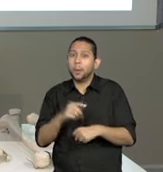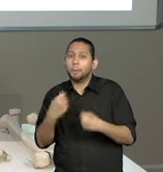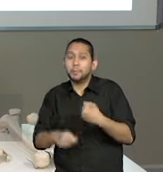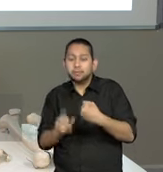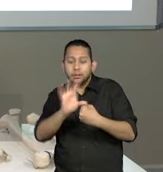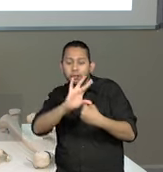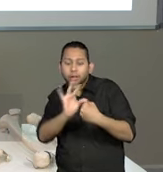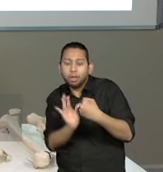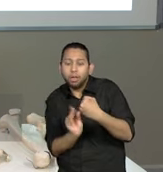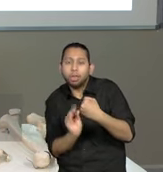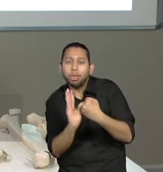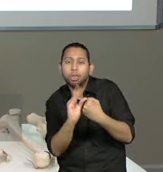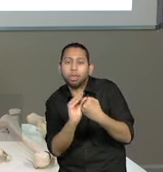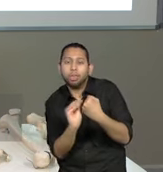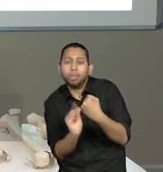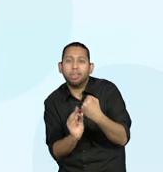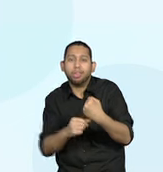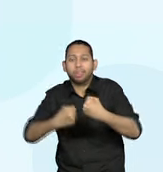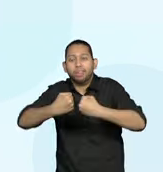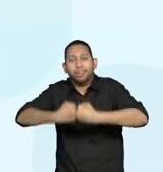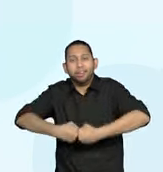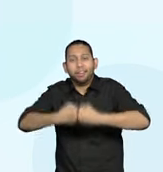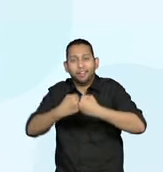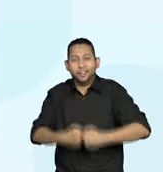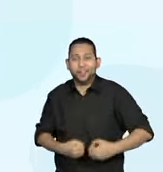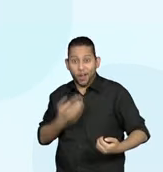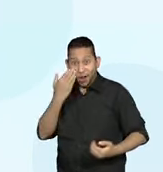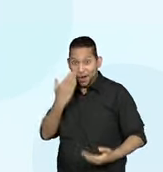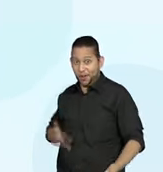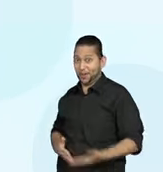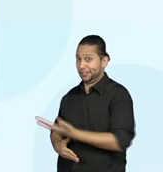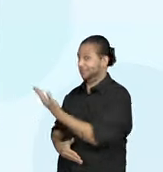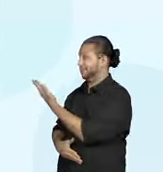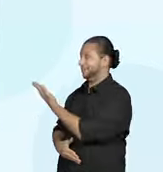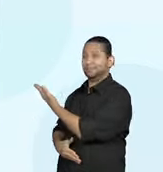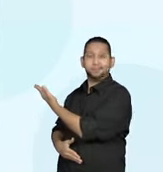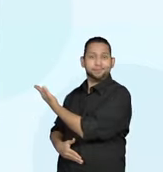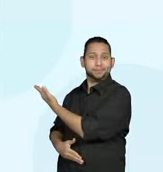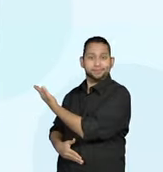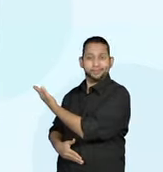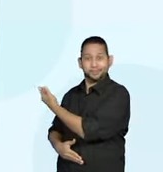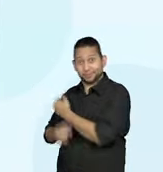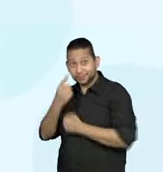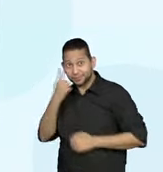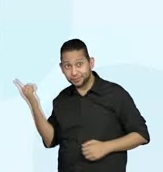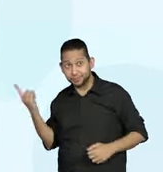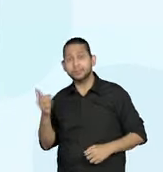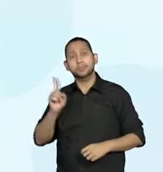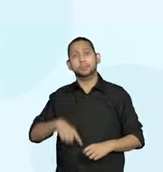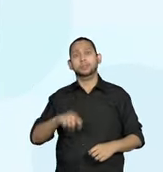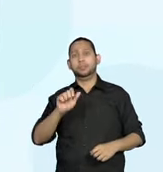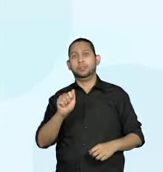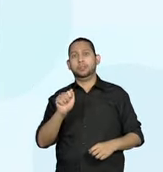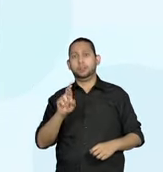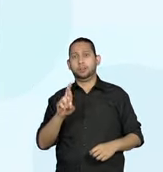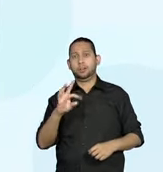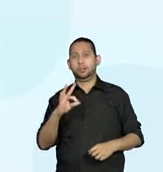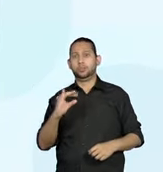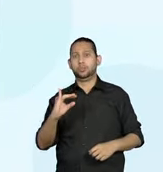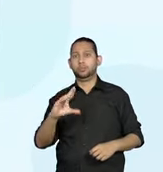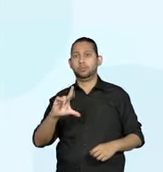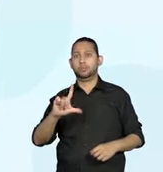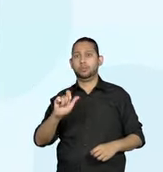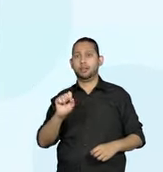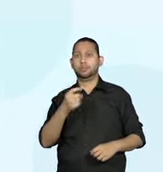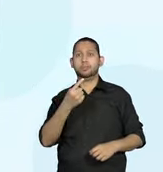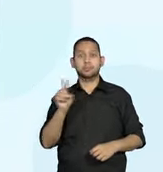têm maior mobilidade. Essas proteções são, primeiro, as articulações. As articulações,